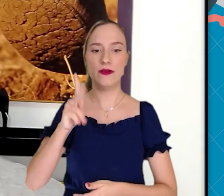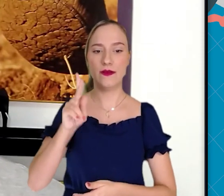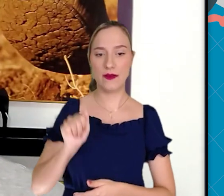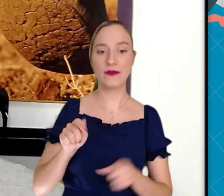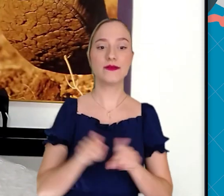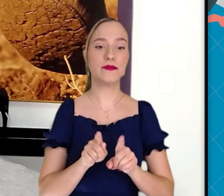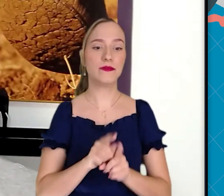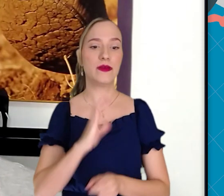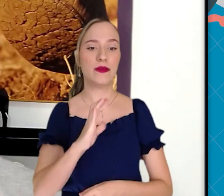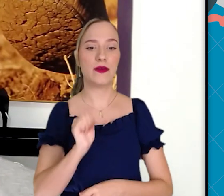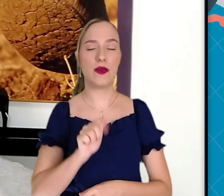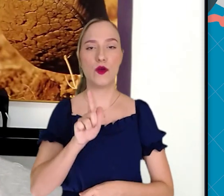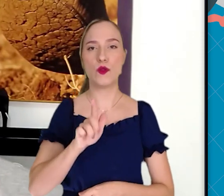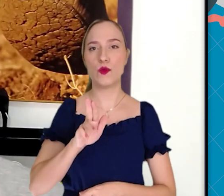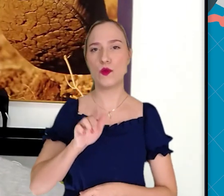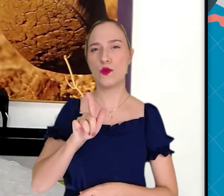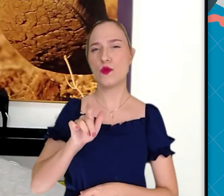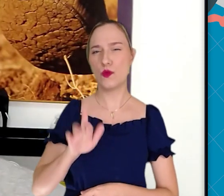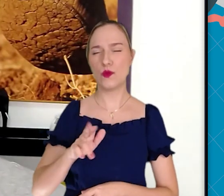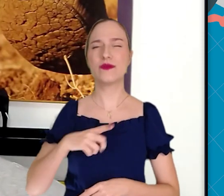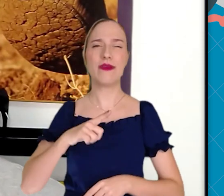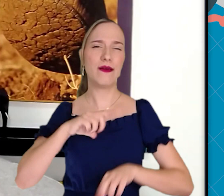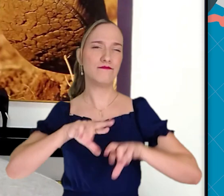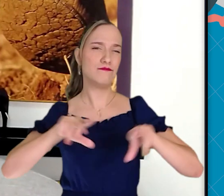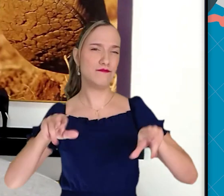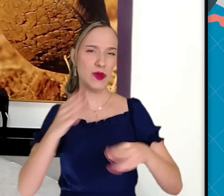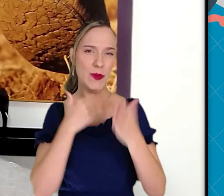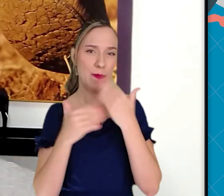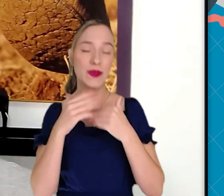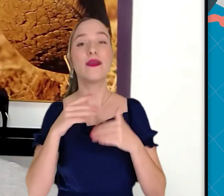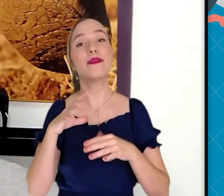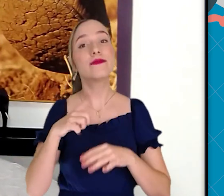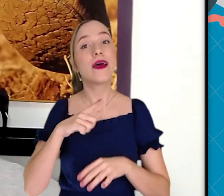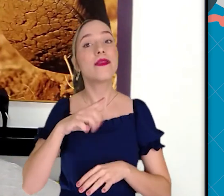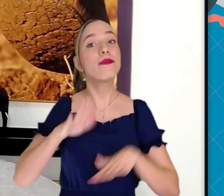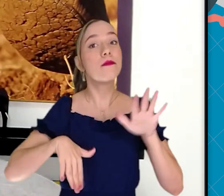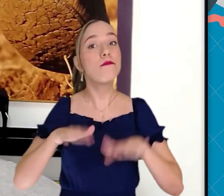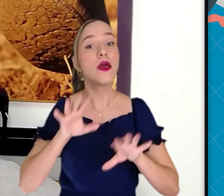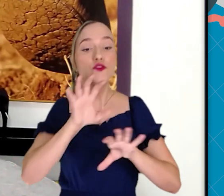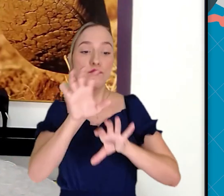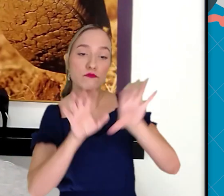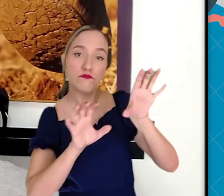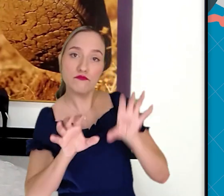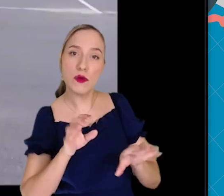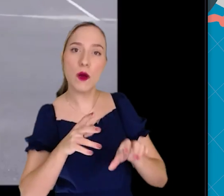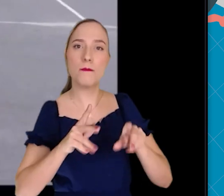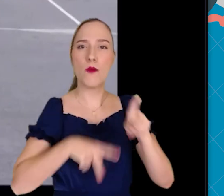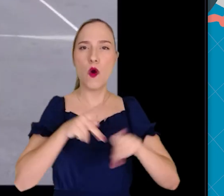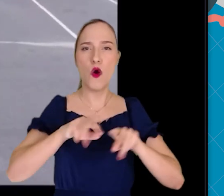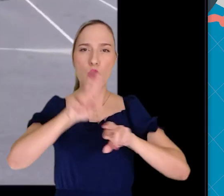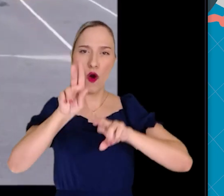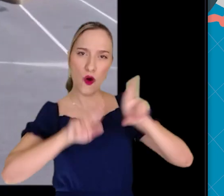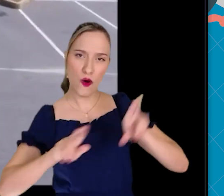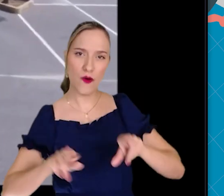entre outros pratos. Lembrando que isso varia de região para região, de povo para povo.